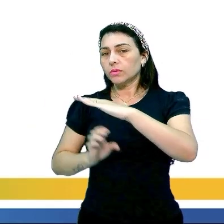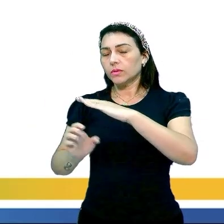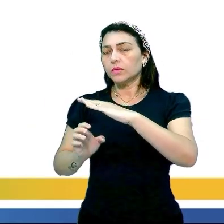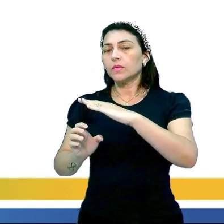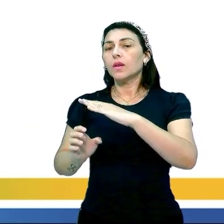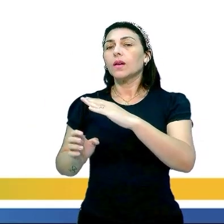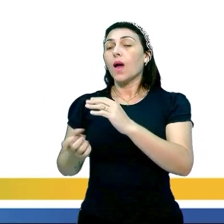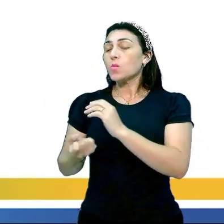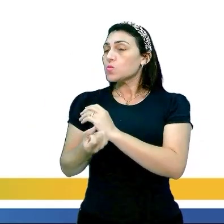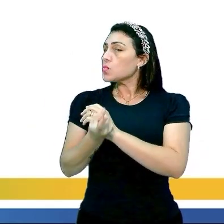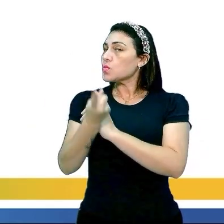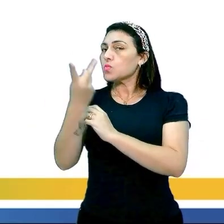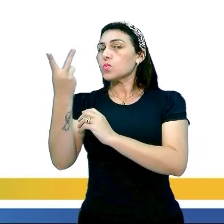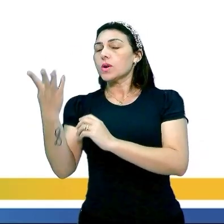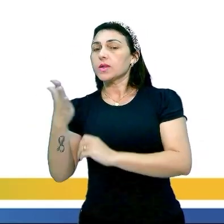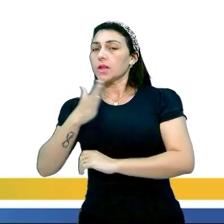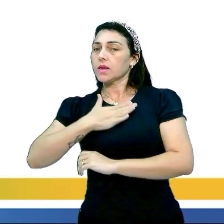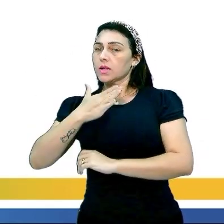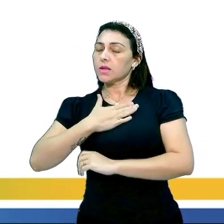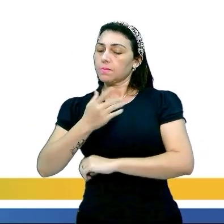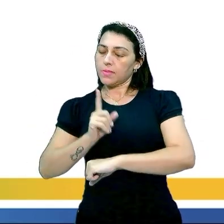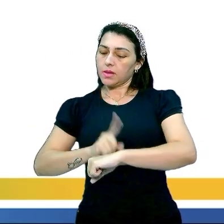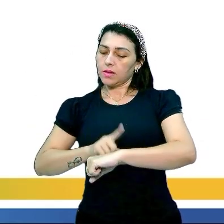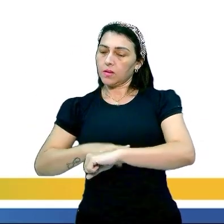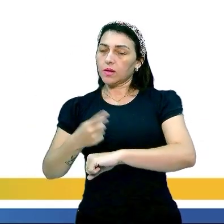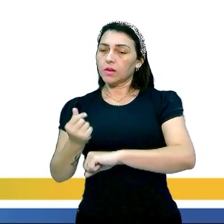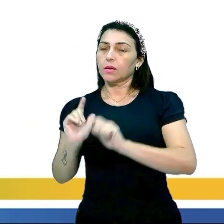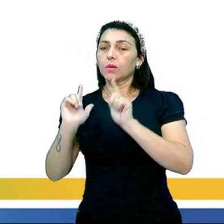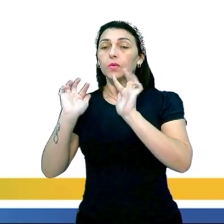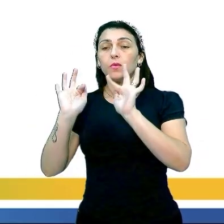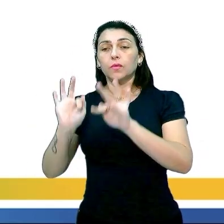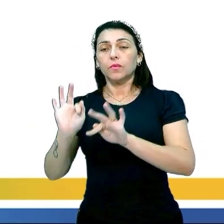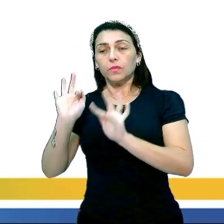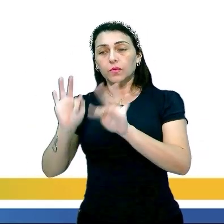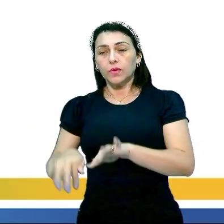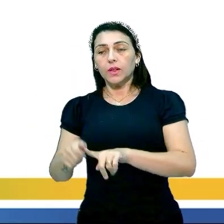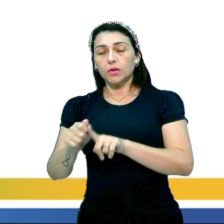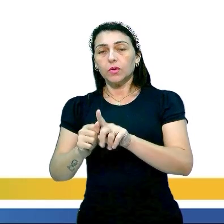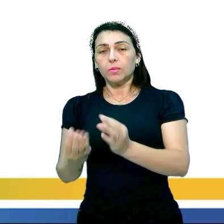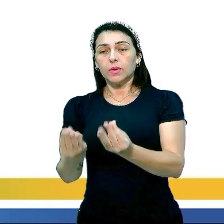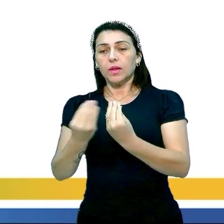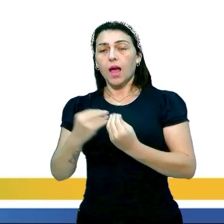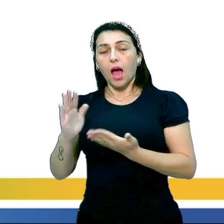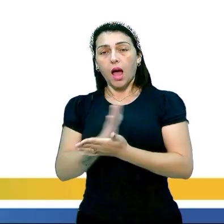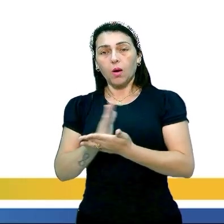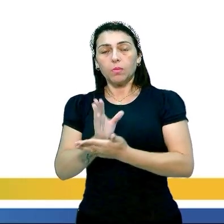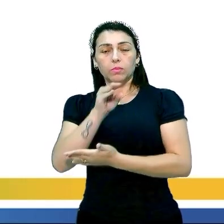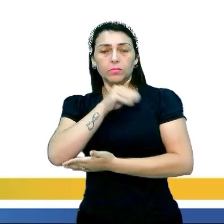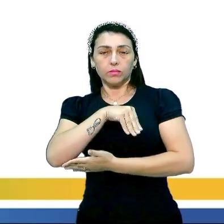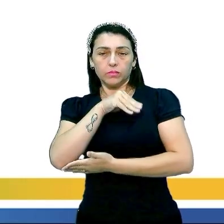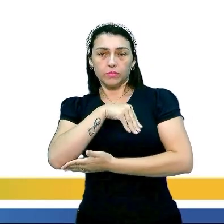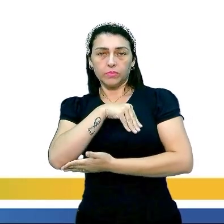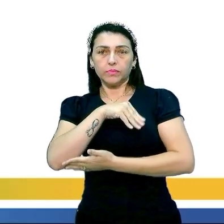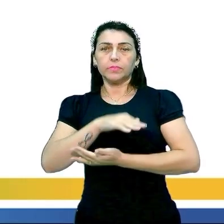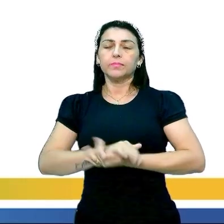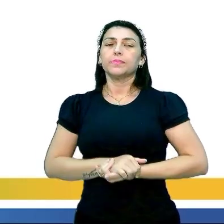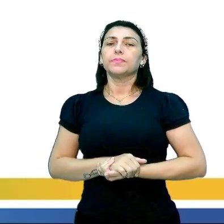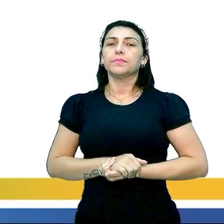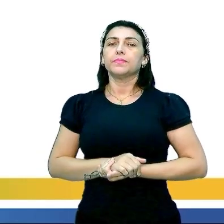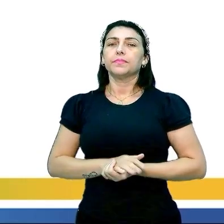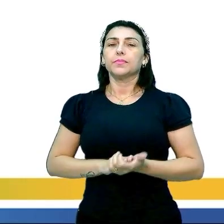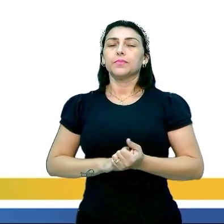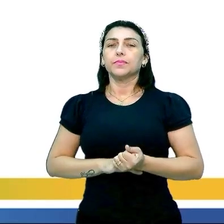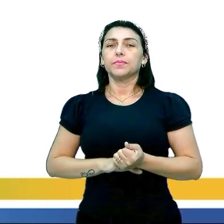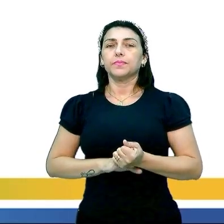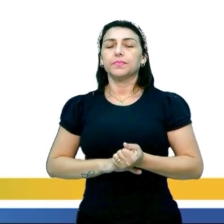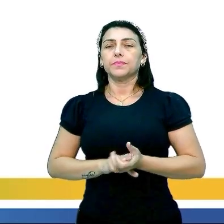ficar com a grande quantidade das minhas horas de trabalho. No final do mês, ele vai devolver alguma coisa para o trabalhador, no caso